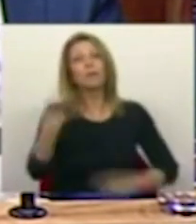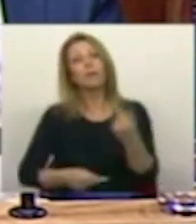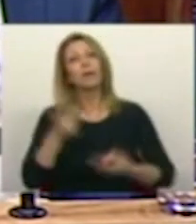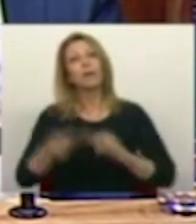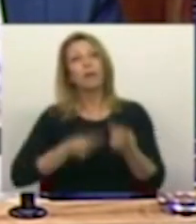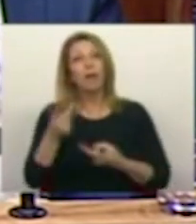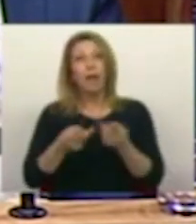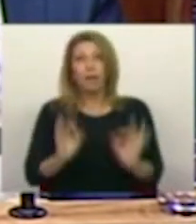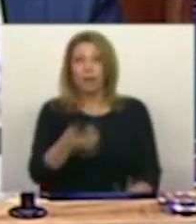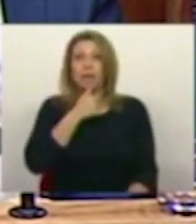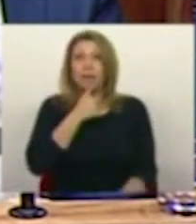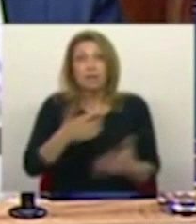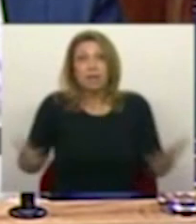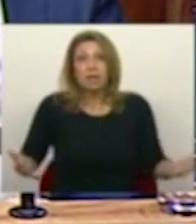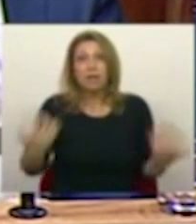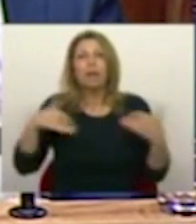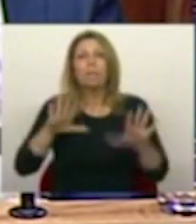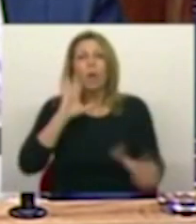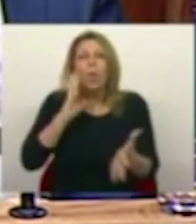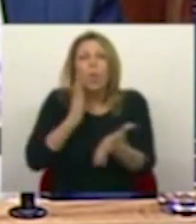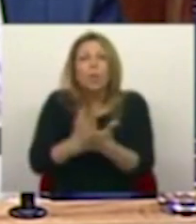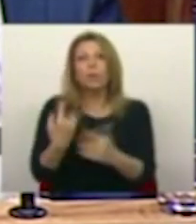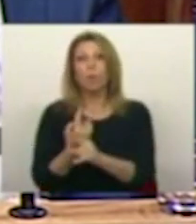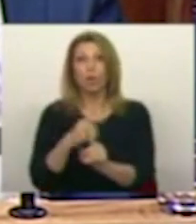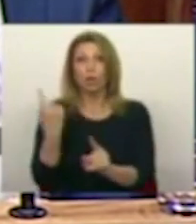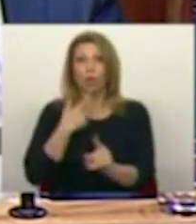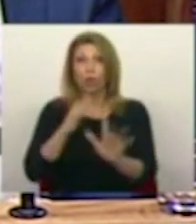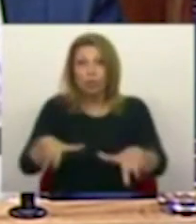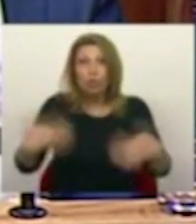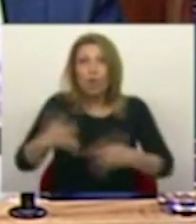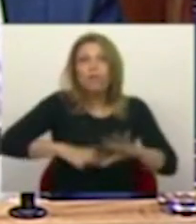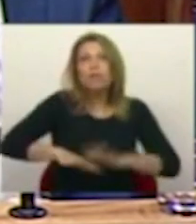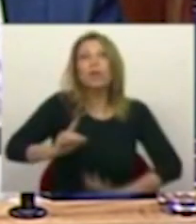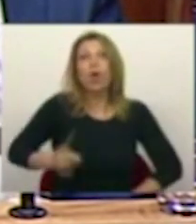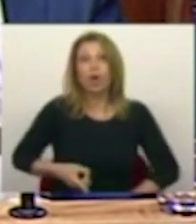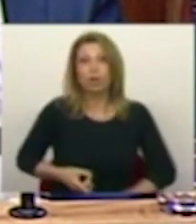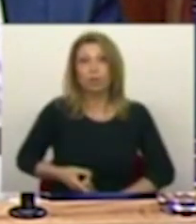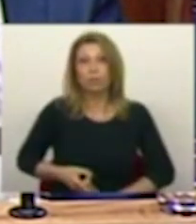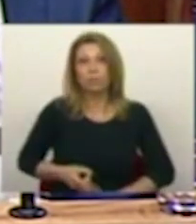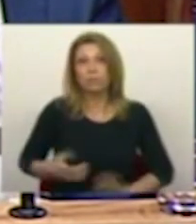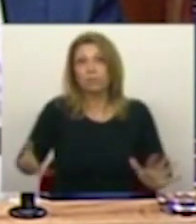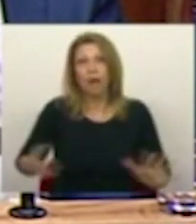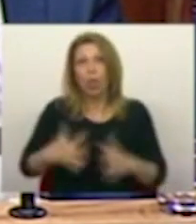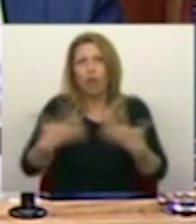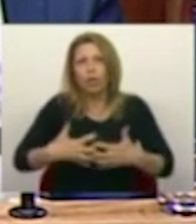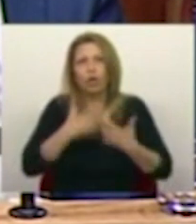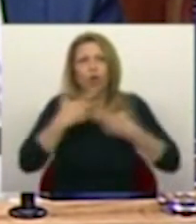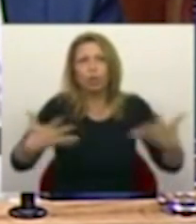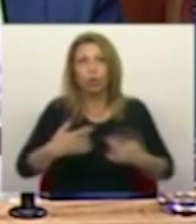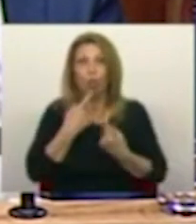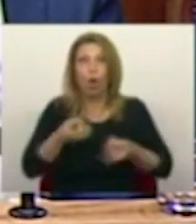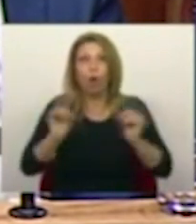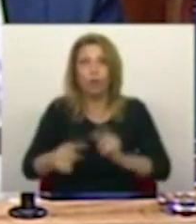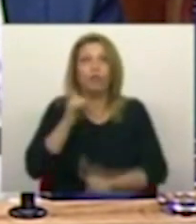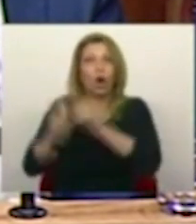ter que decidir, mas a última coisa que podíamos fazer era pôr tudo em causa, regressar